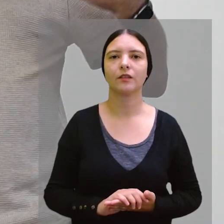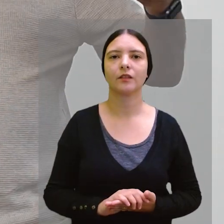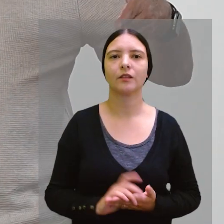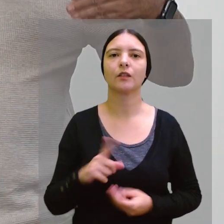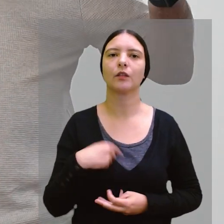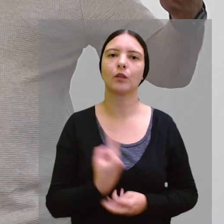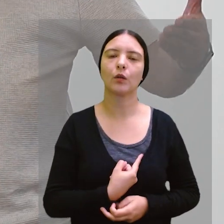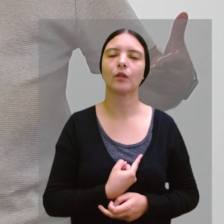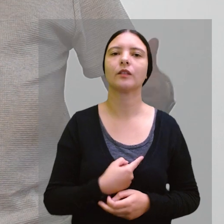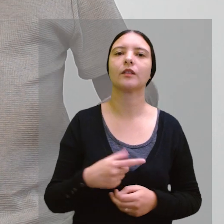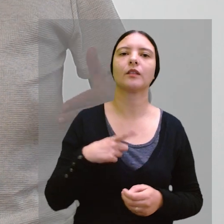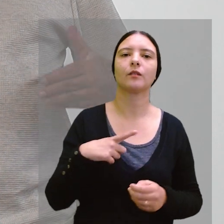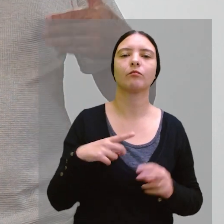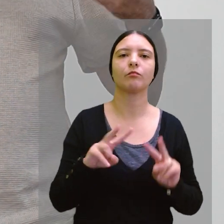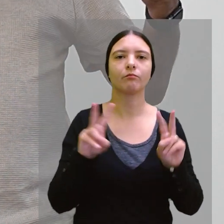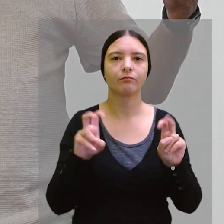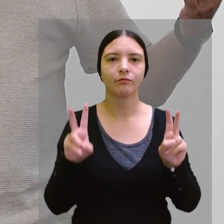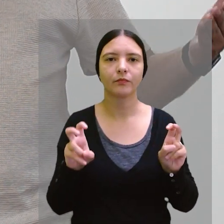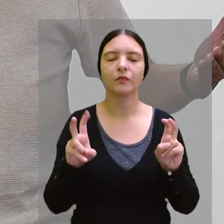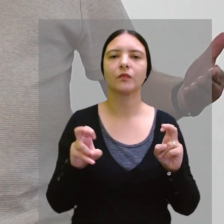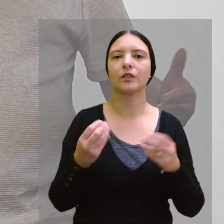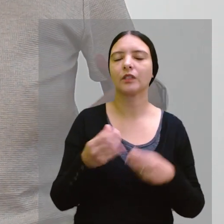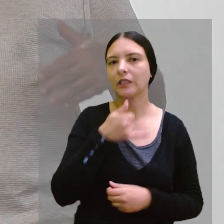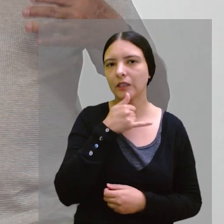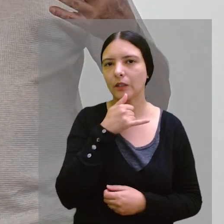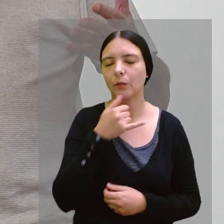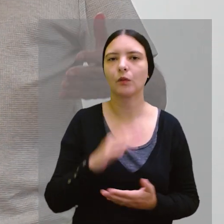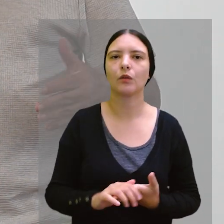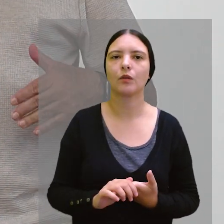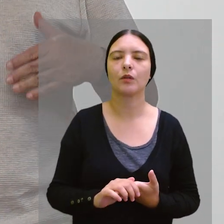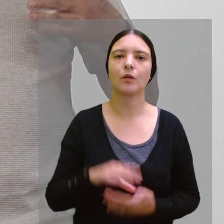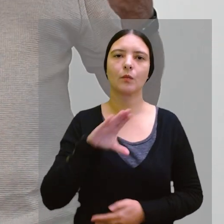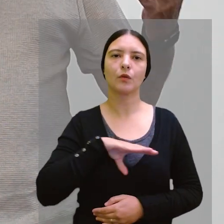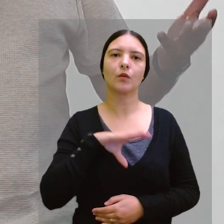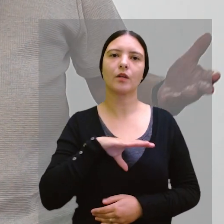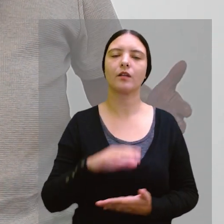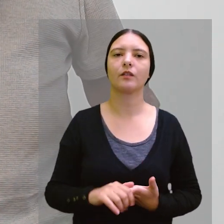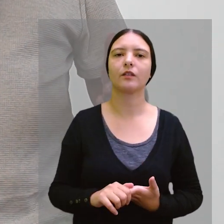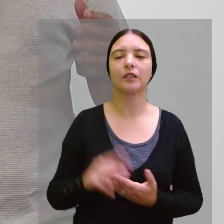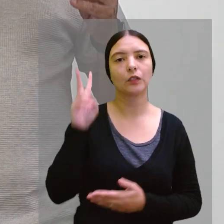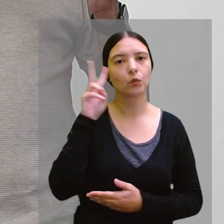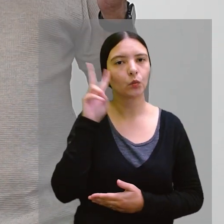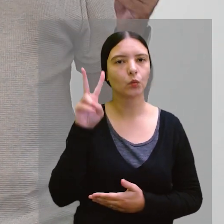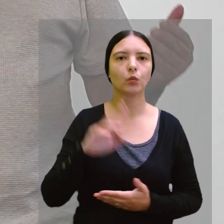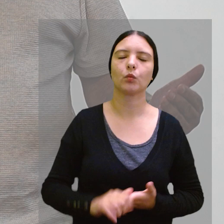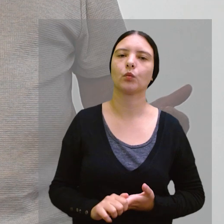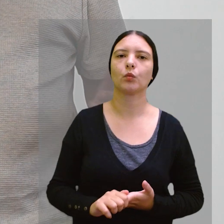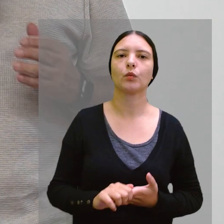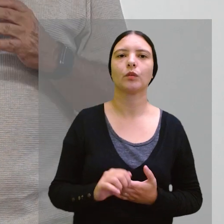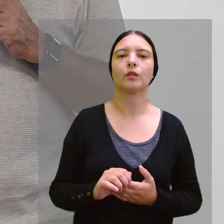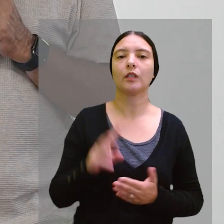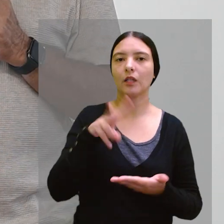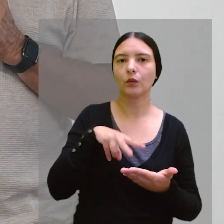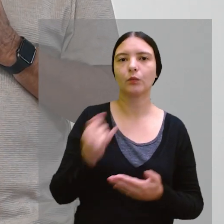gente aborda muitas questões, como, por exemplo, a língua portuguesa, a questão da história, a importância